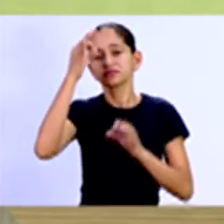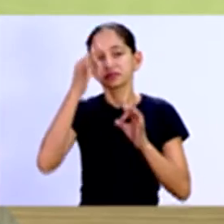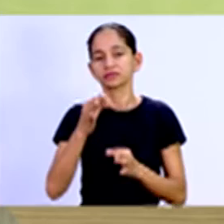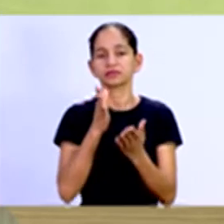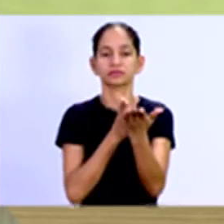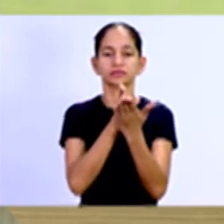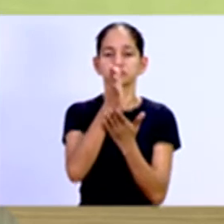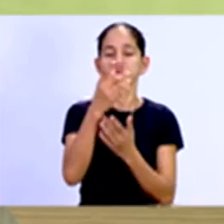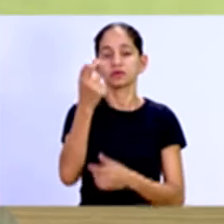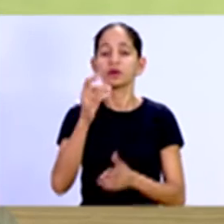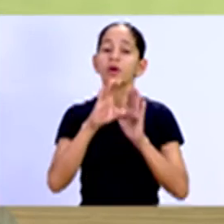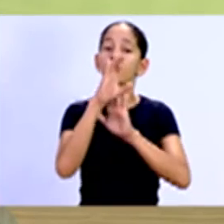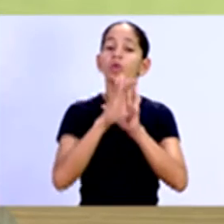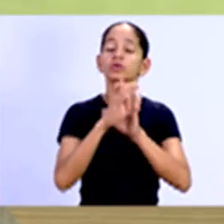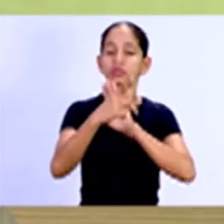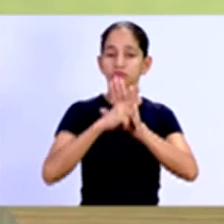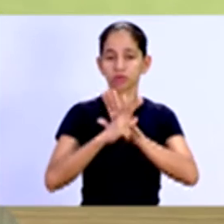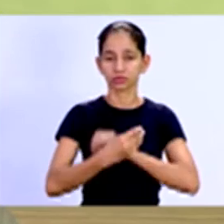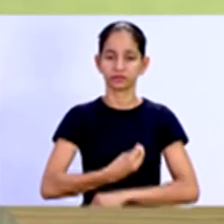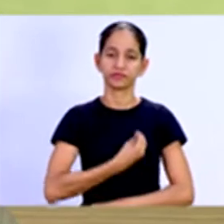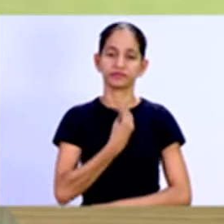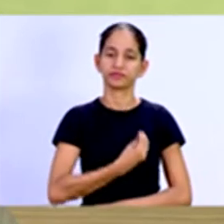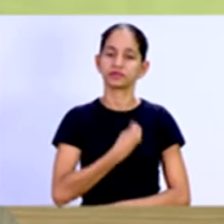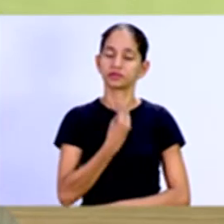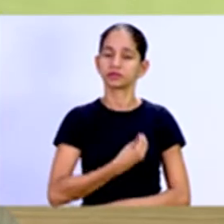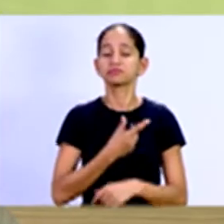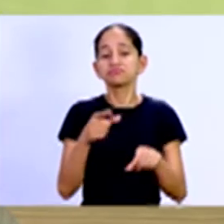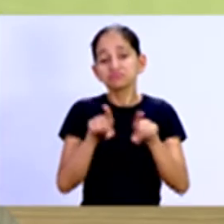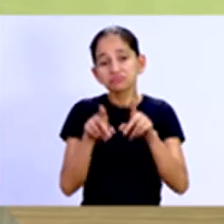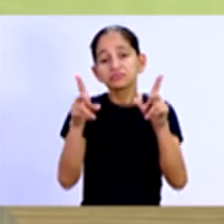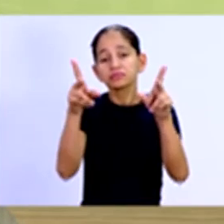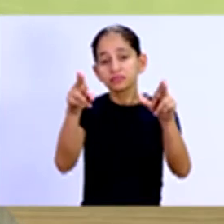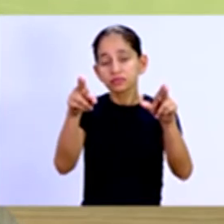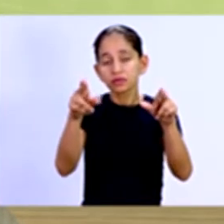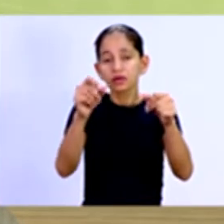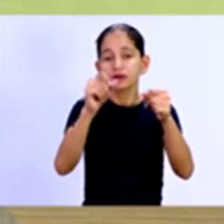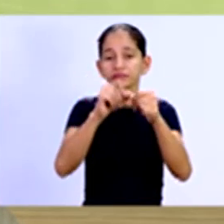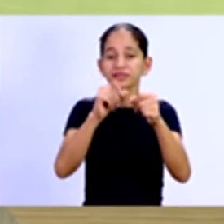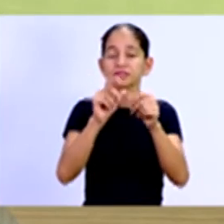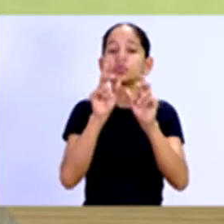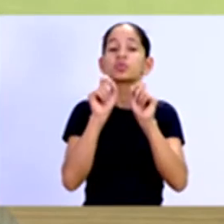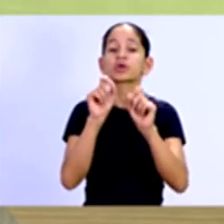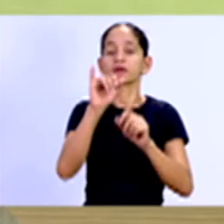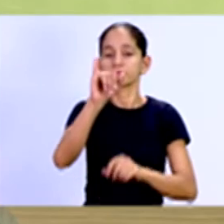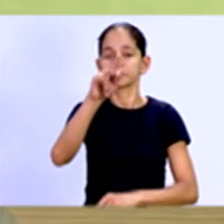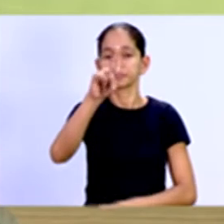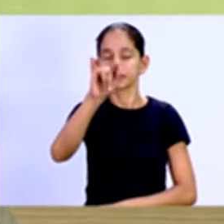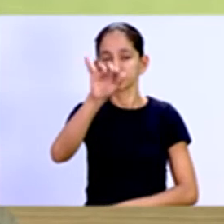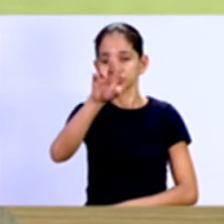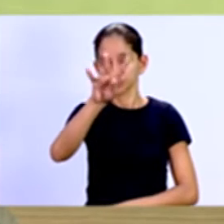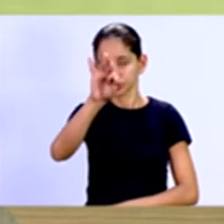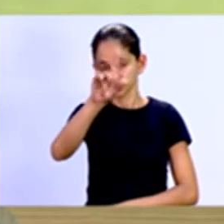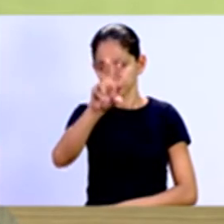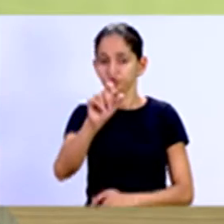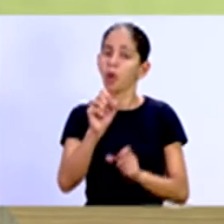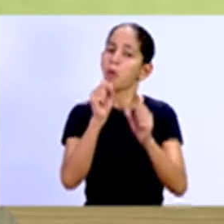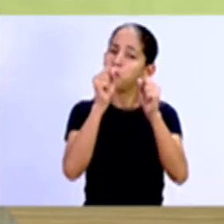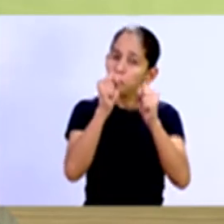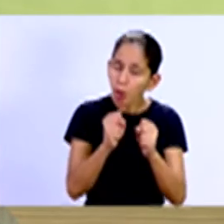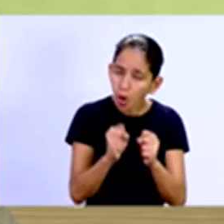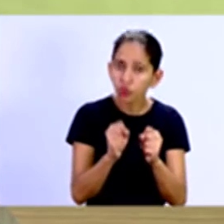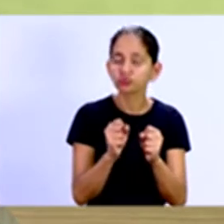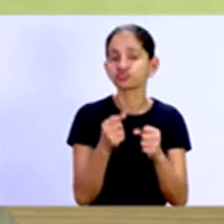tenho como conceito. E também o conceito de imperativo categórico, né? Eu poder fazer aquilo que